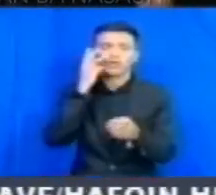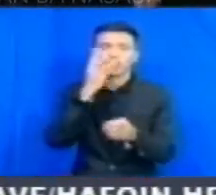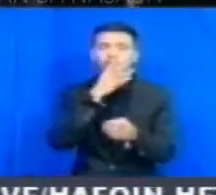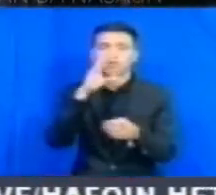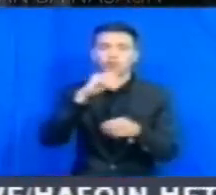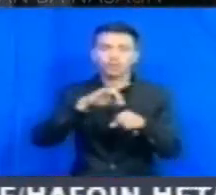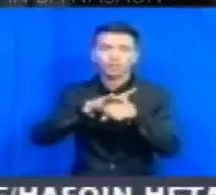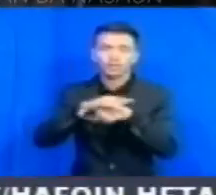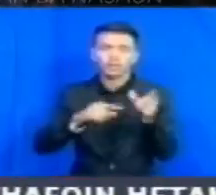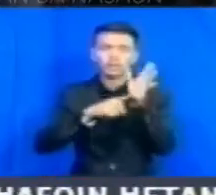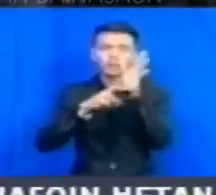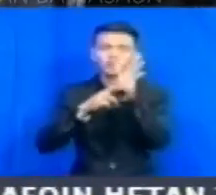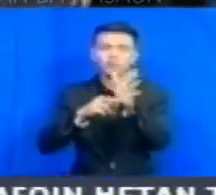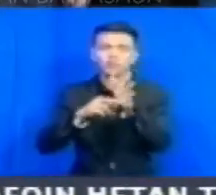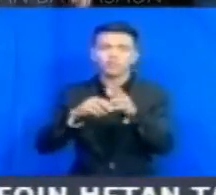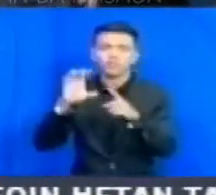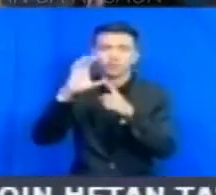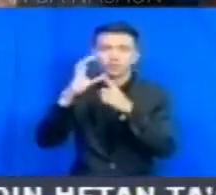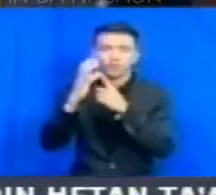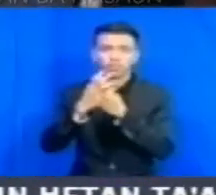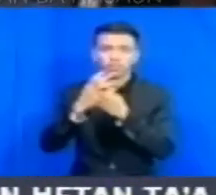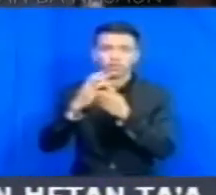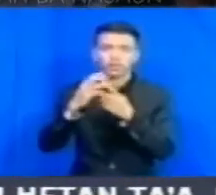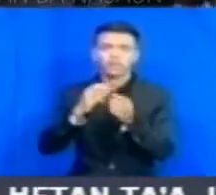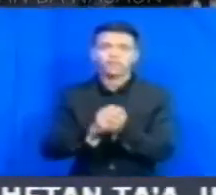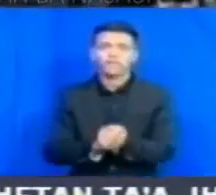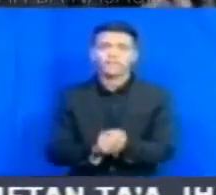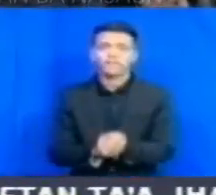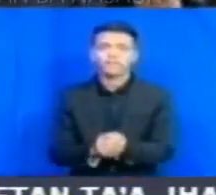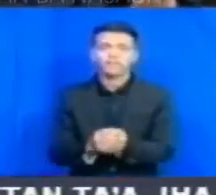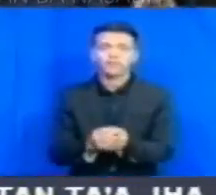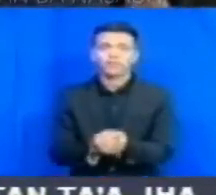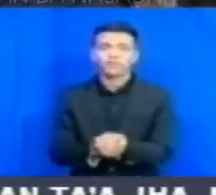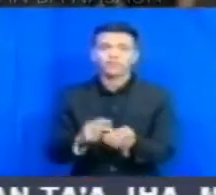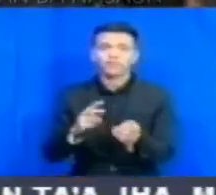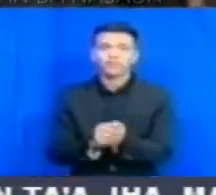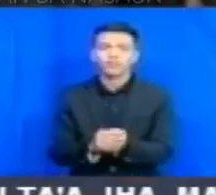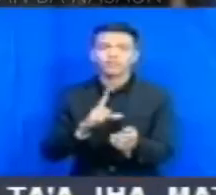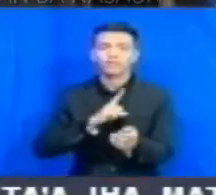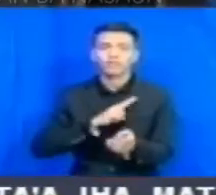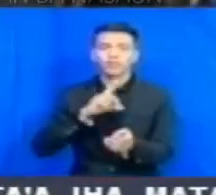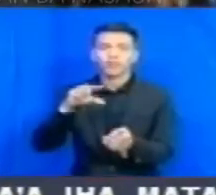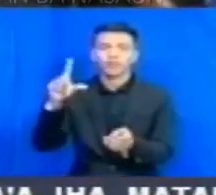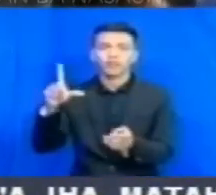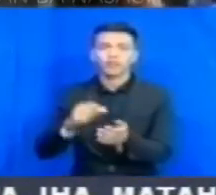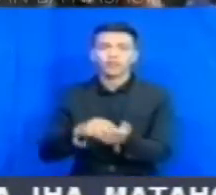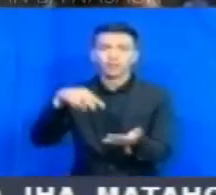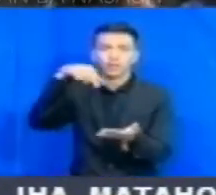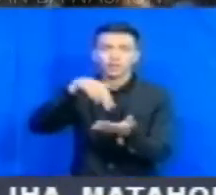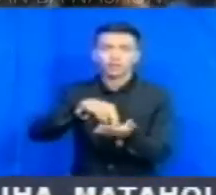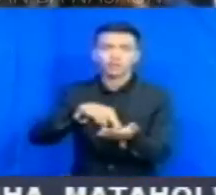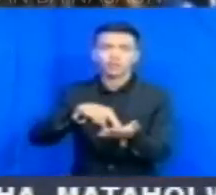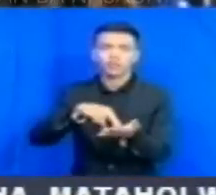mas bem apresenta a moça recepção cultural russiliana em suco na Harreca, no Venilale, onde Ratur Lolos de Identidade Cardeal Nian,